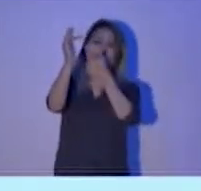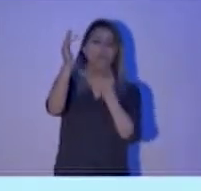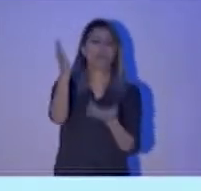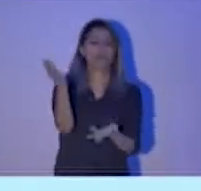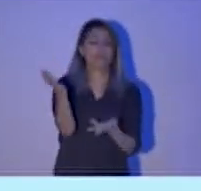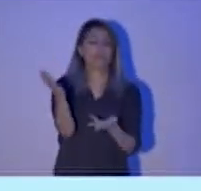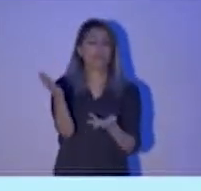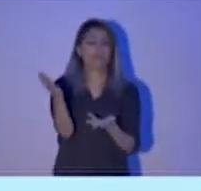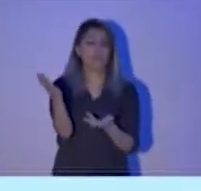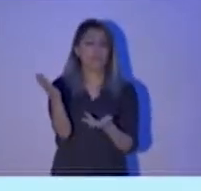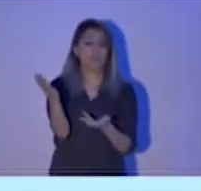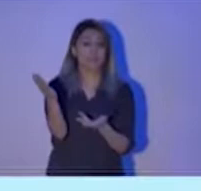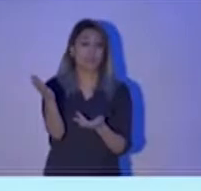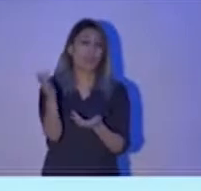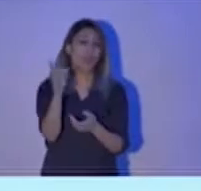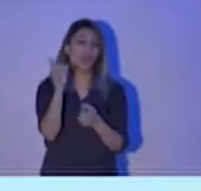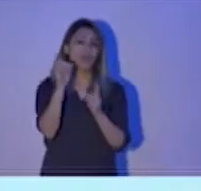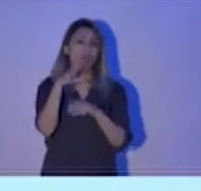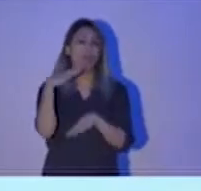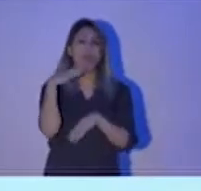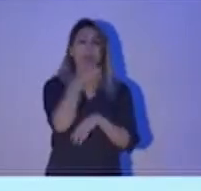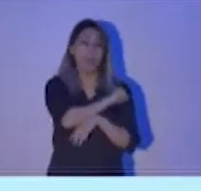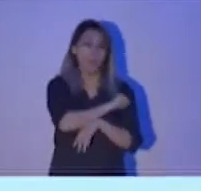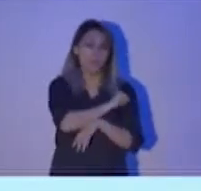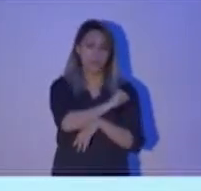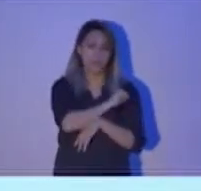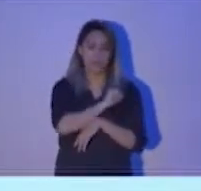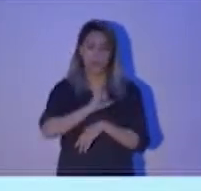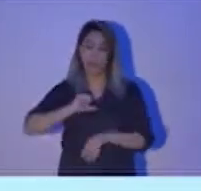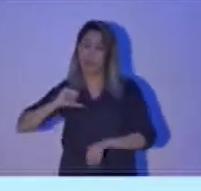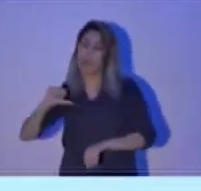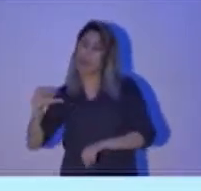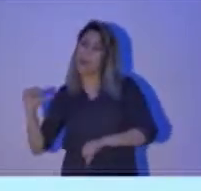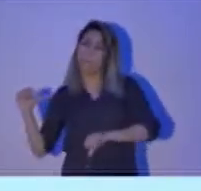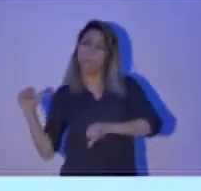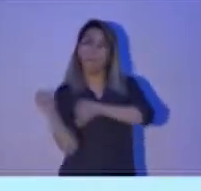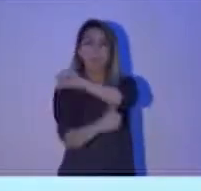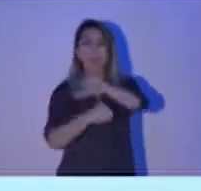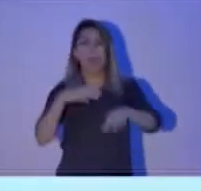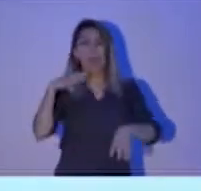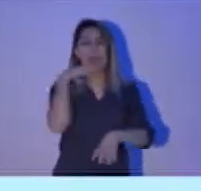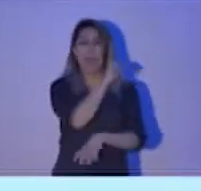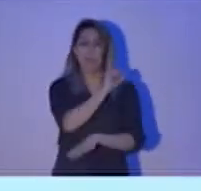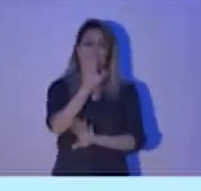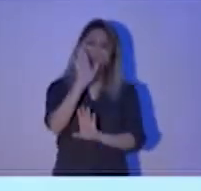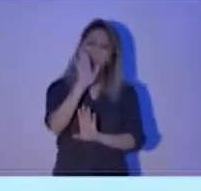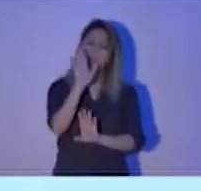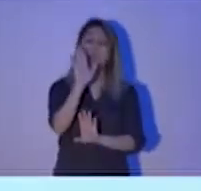essa melhoria não vai acontecer de uma hora para outra. É importante que nós todos que aqui estejamos,